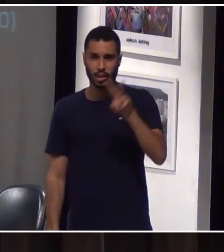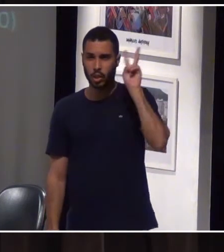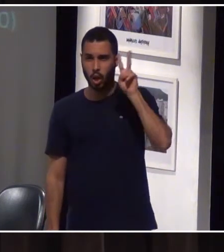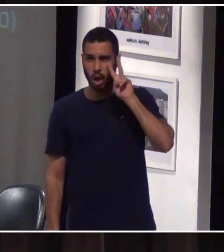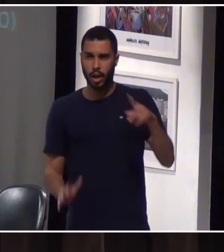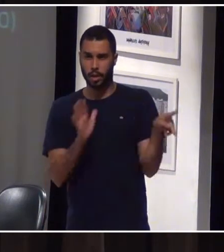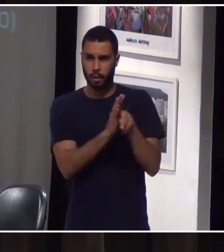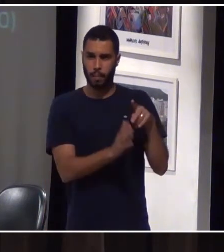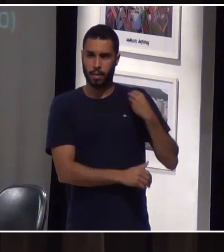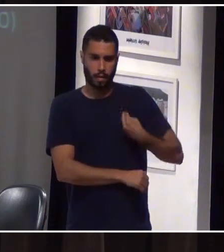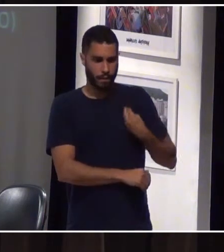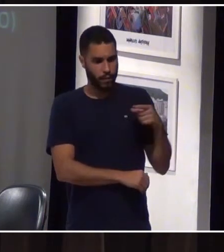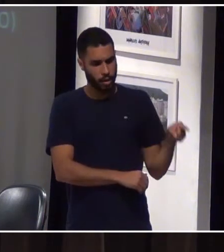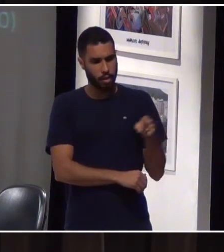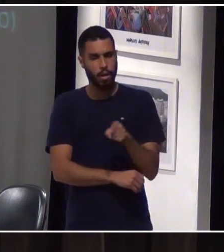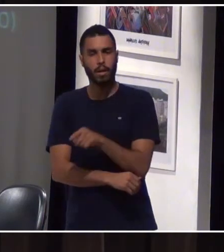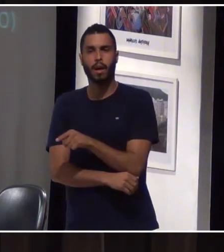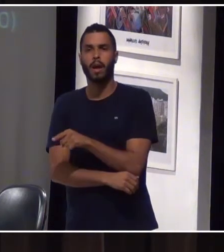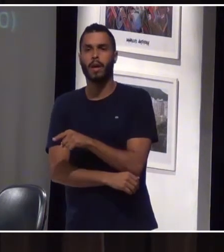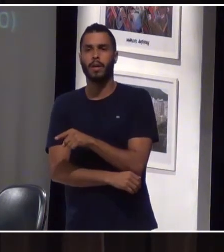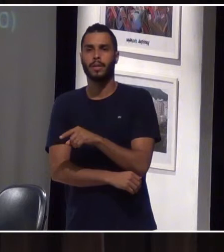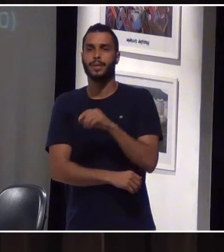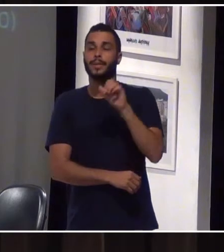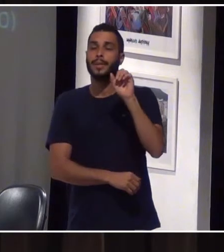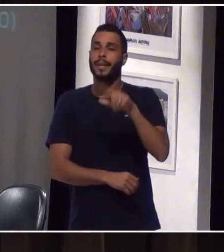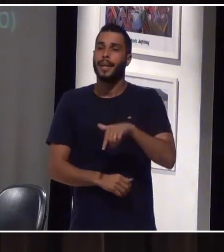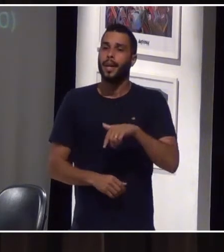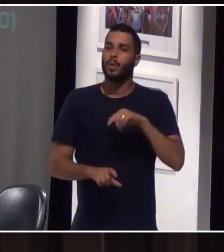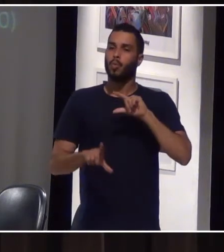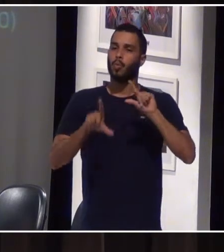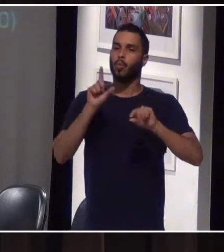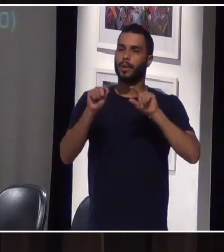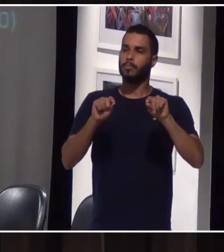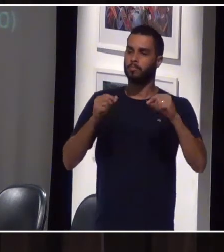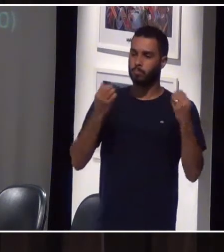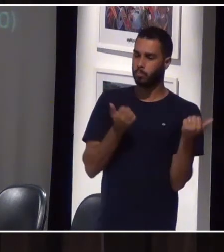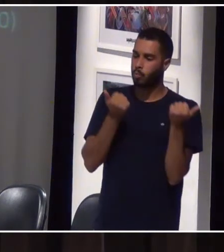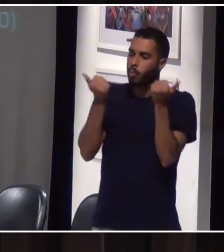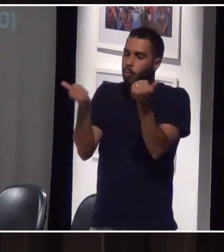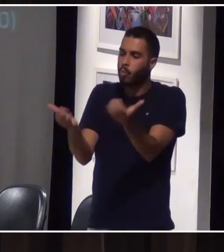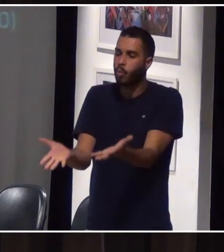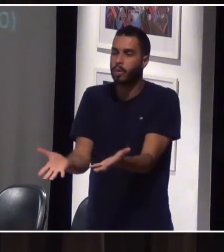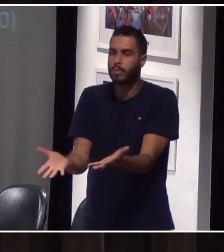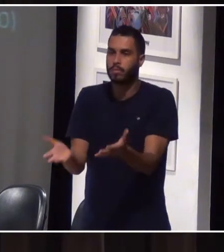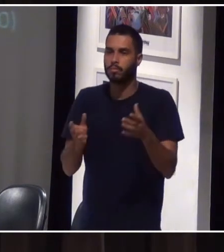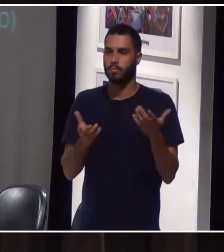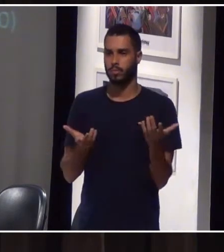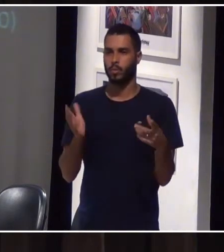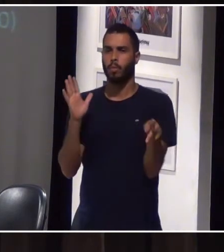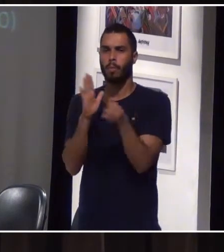sua condição de vida e suas imagens são estetizadas e colocadas em circulação no